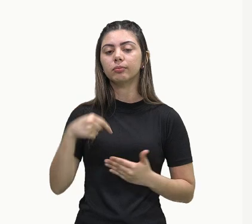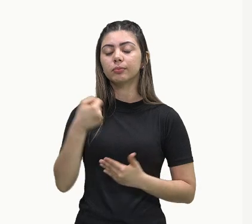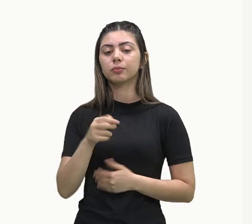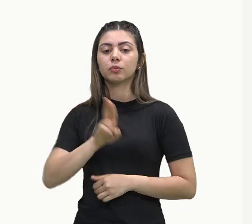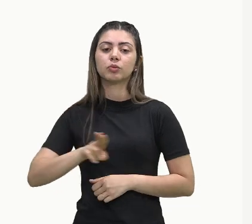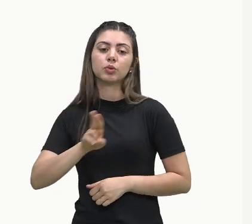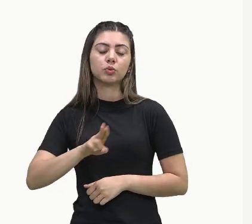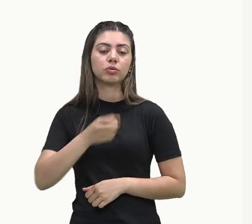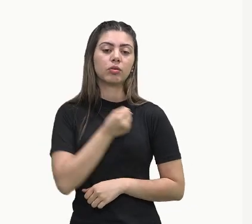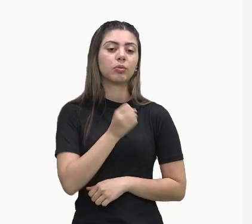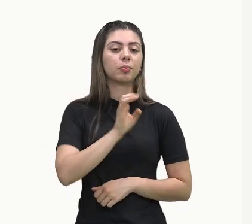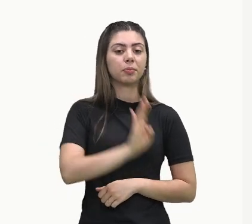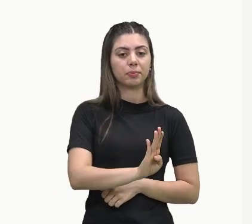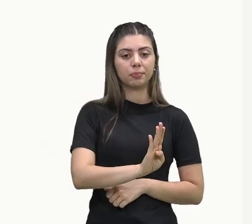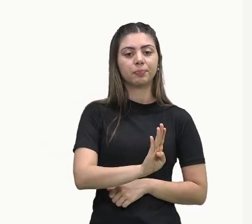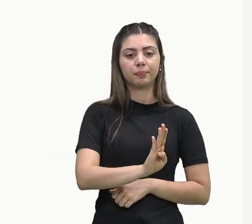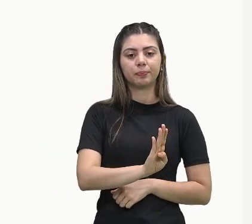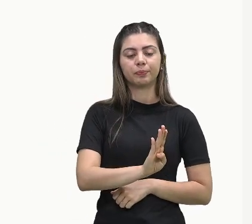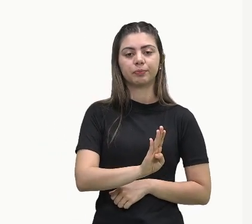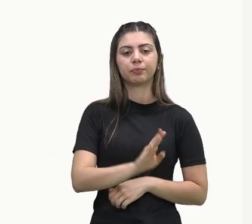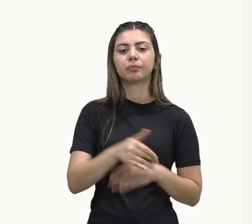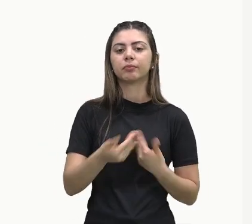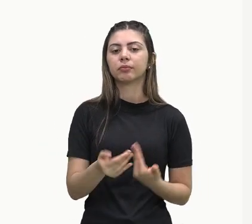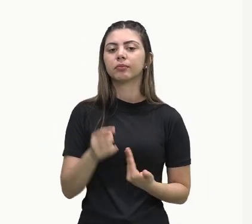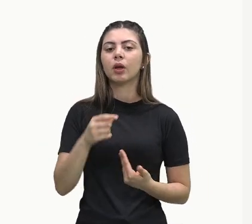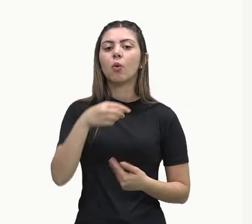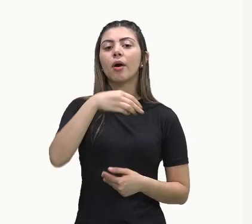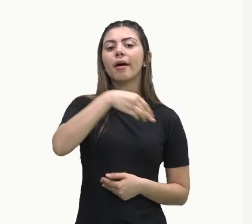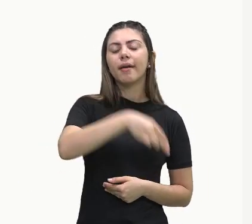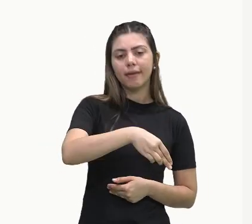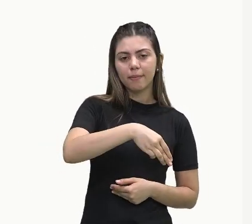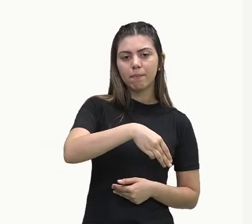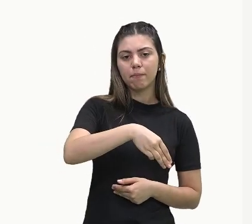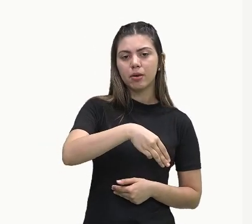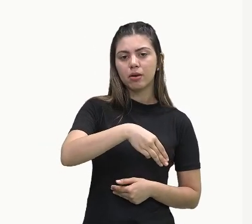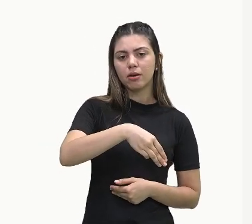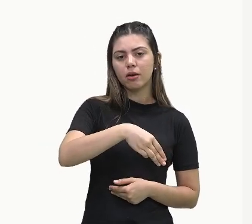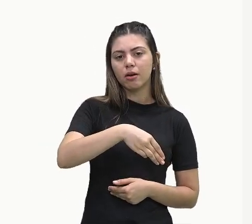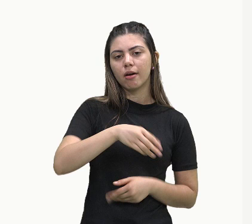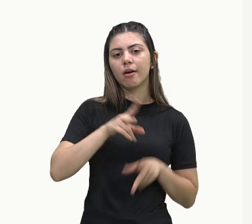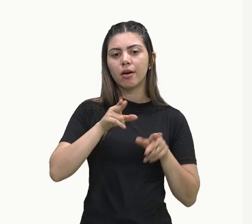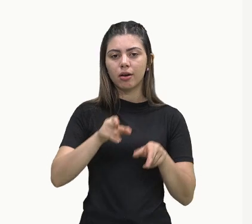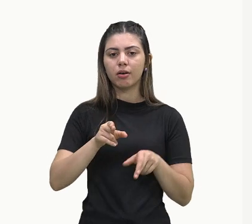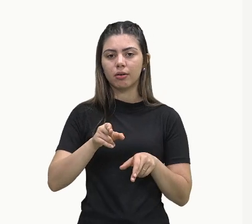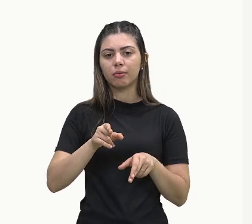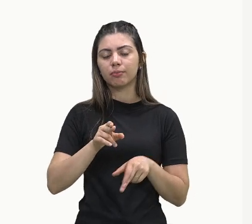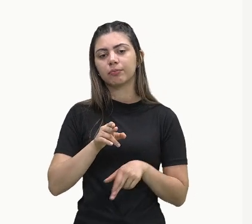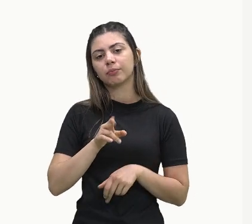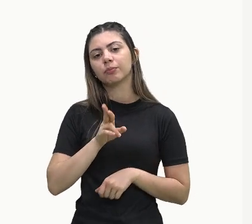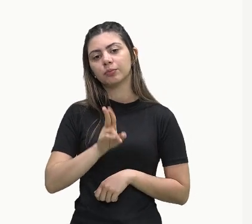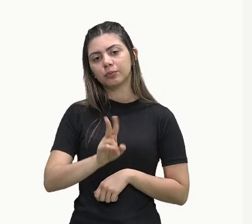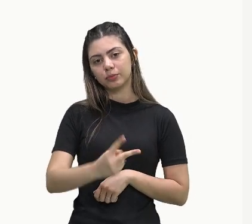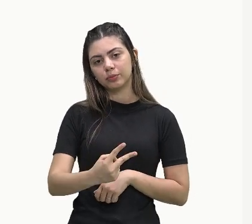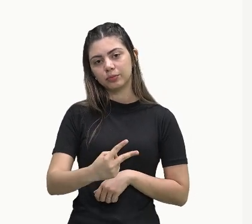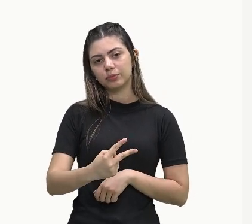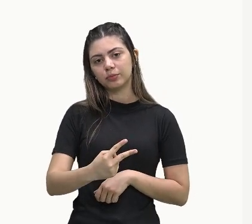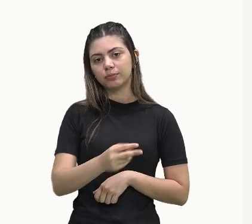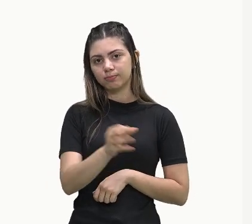b nós vamos partir do princípio que o valor do nosso coeficiente angular é igual a 2